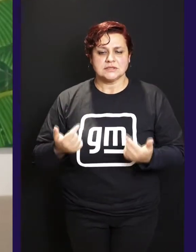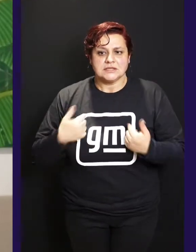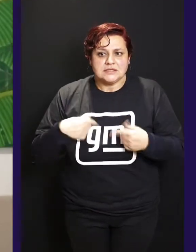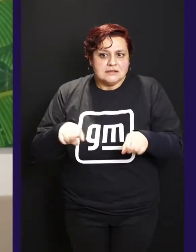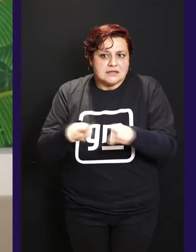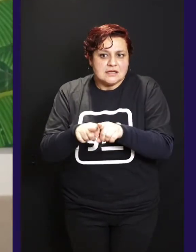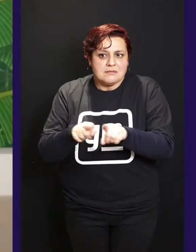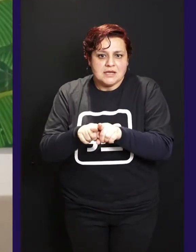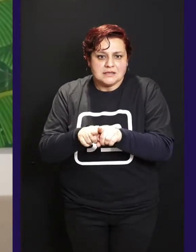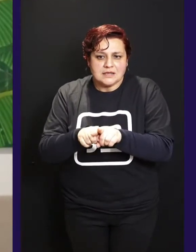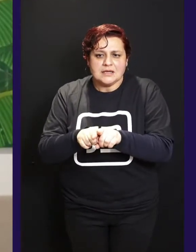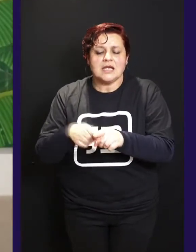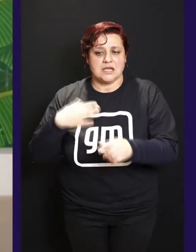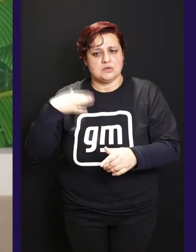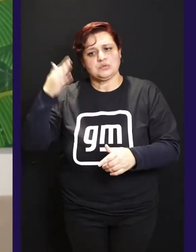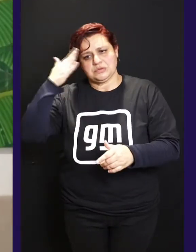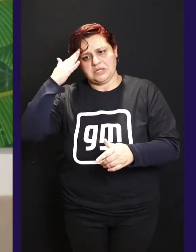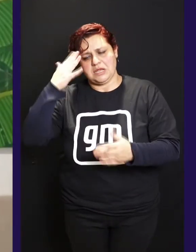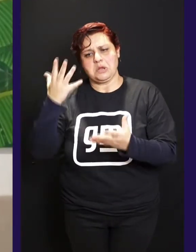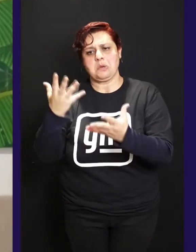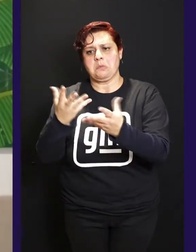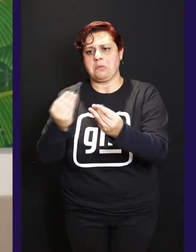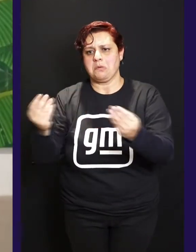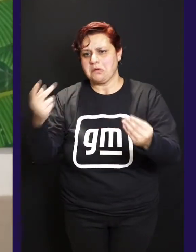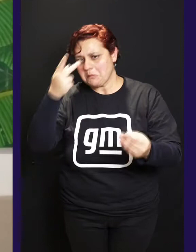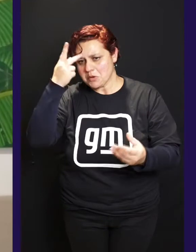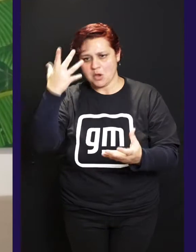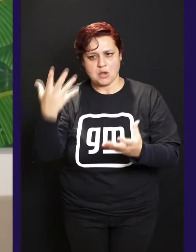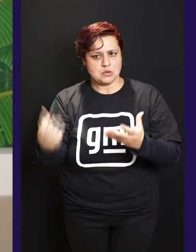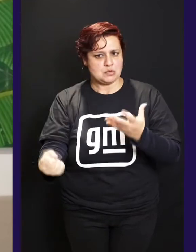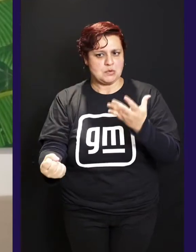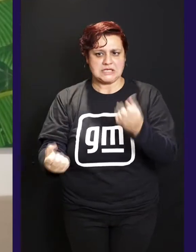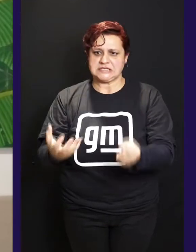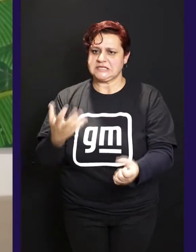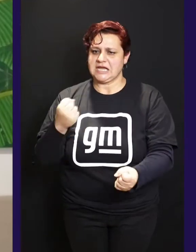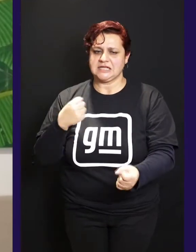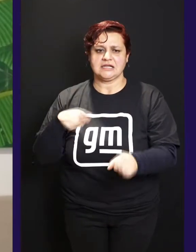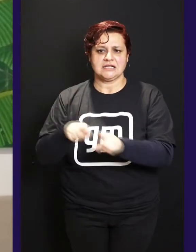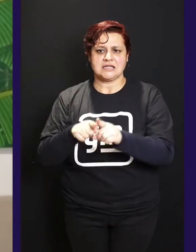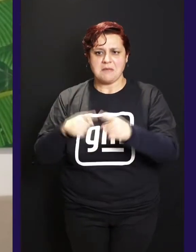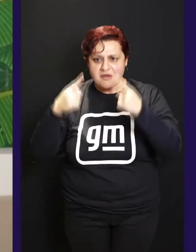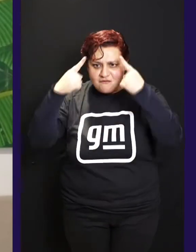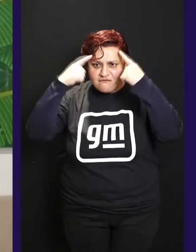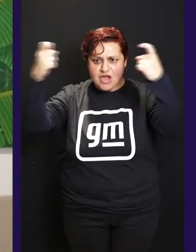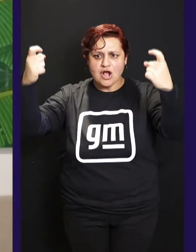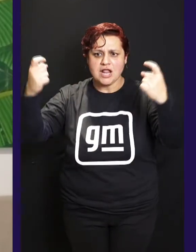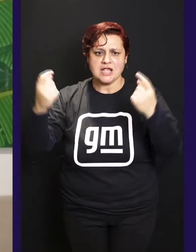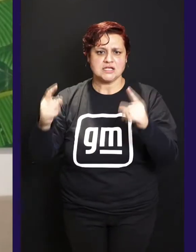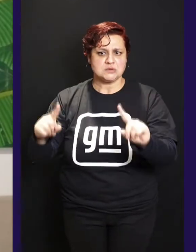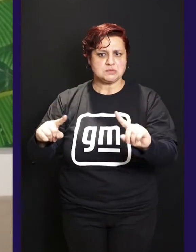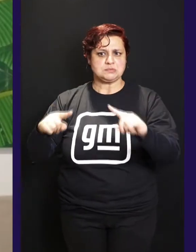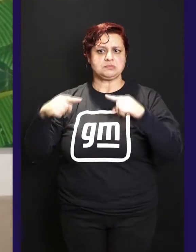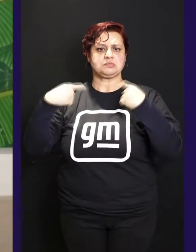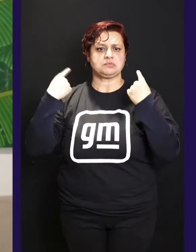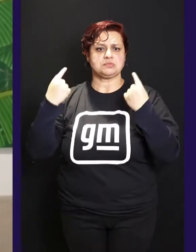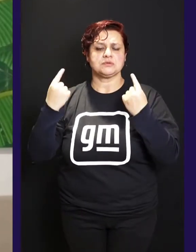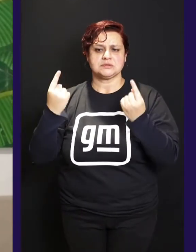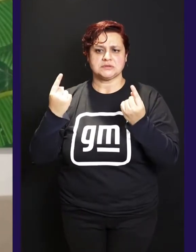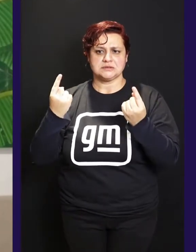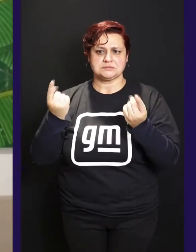série de intolerâncias, uma série de violências que uma pessoa que faz parte de um grupo subrepresentado pode